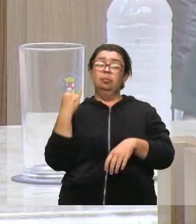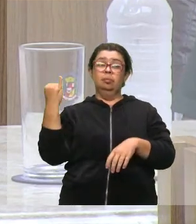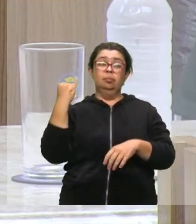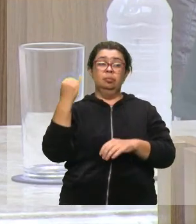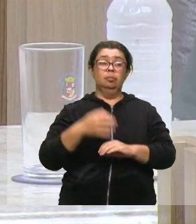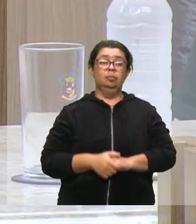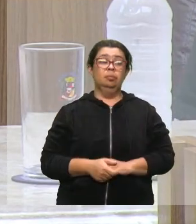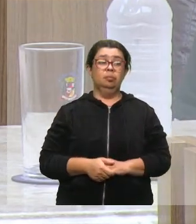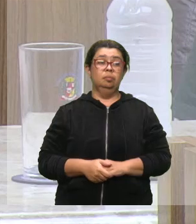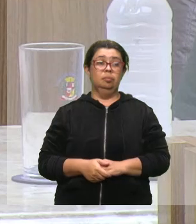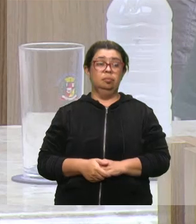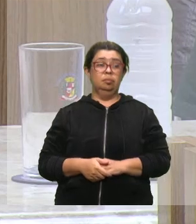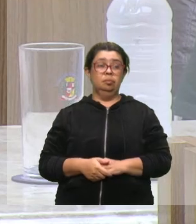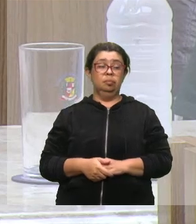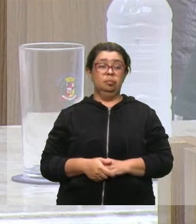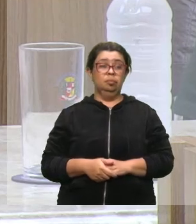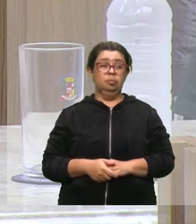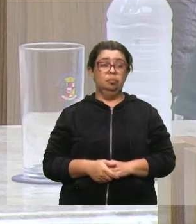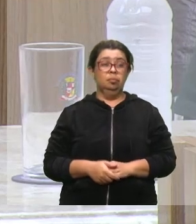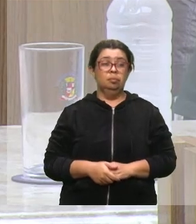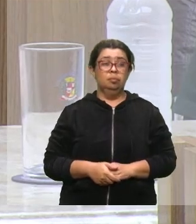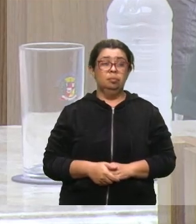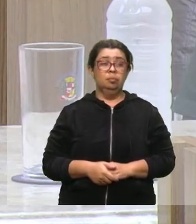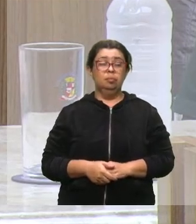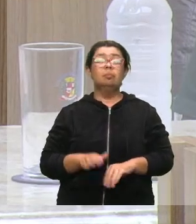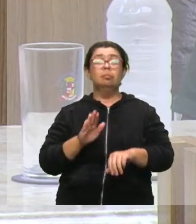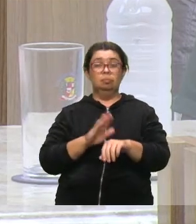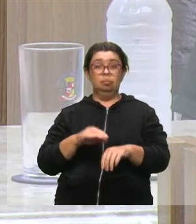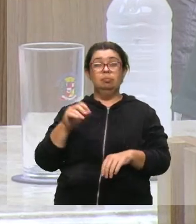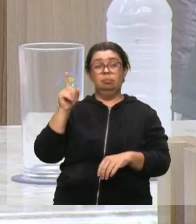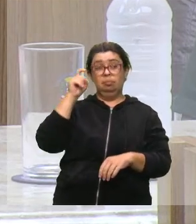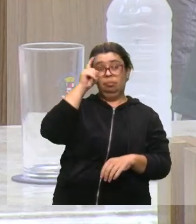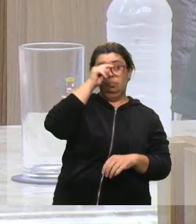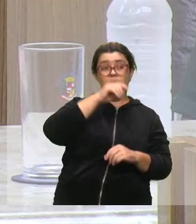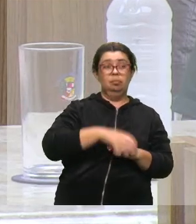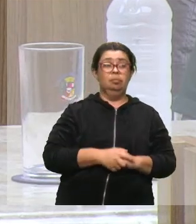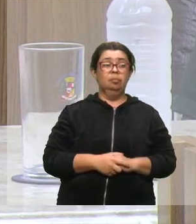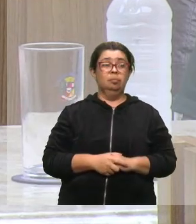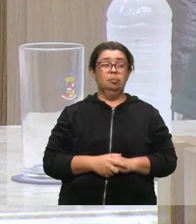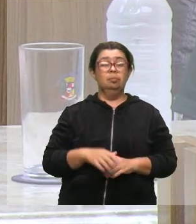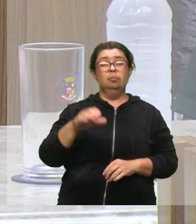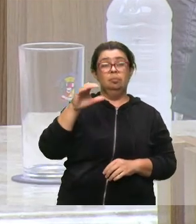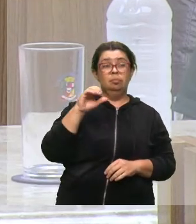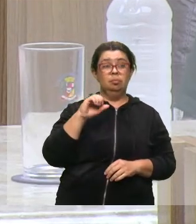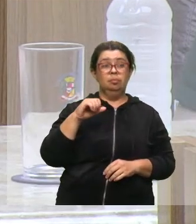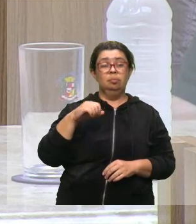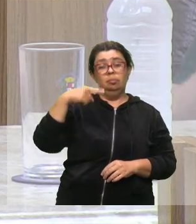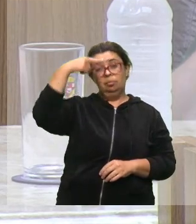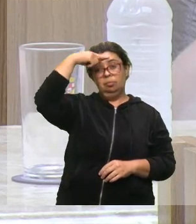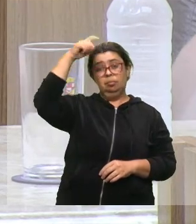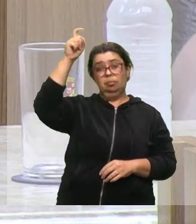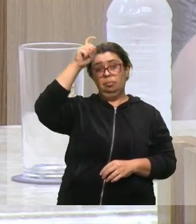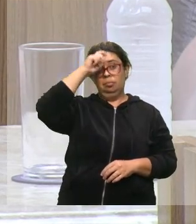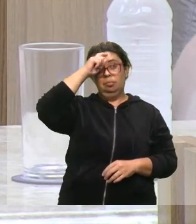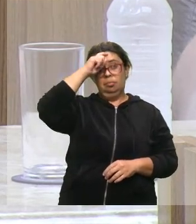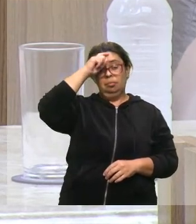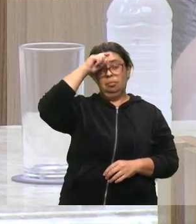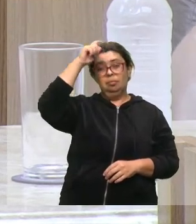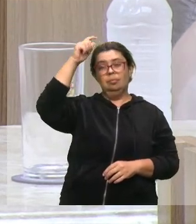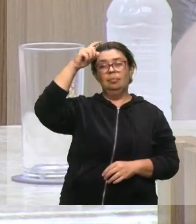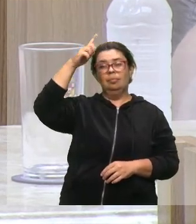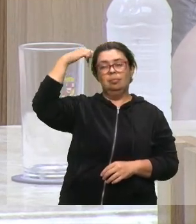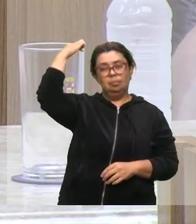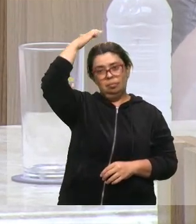das rubricas que está mais prejudicada aqui, é Parceiros do SUS, que é a Santa Casa de Misericórdia